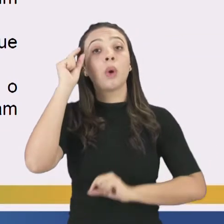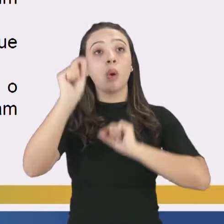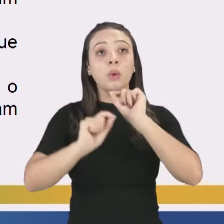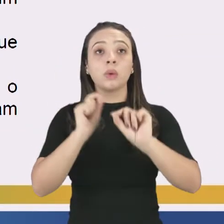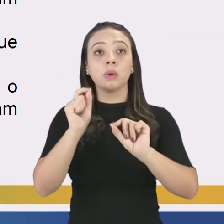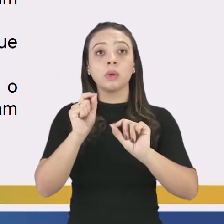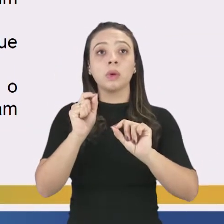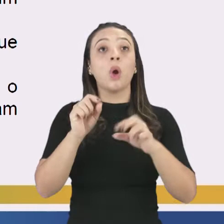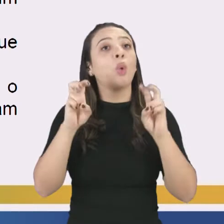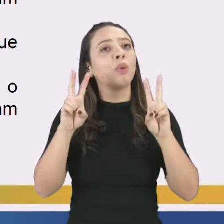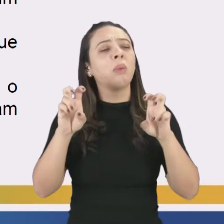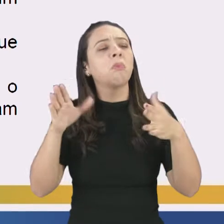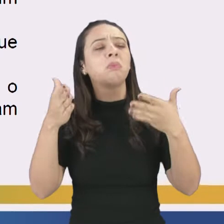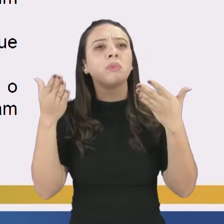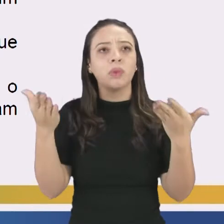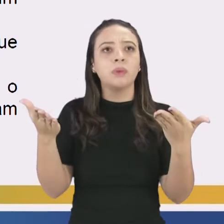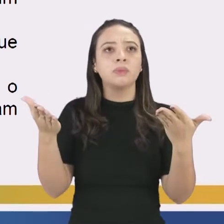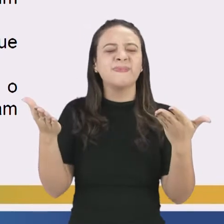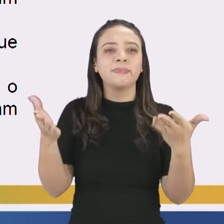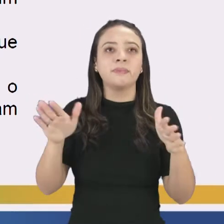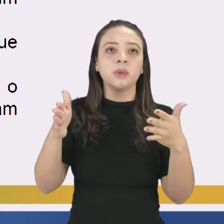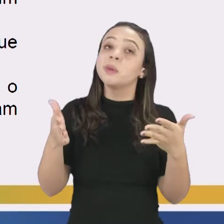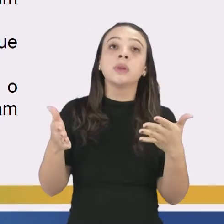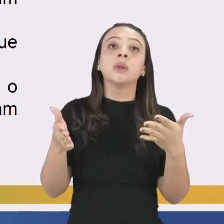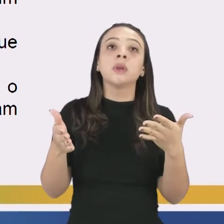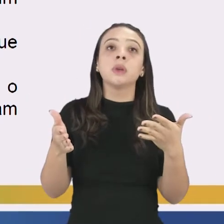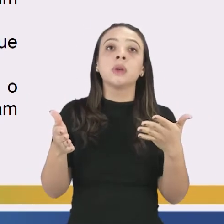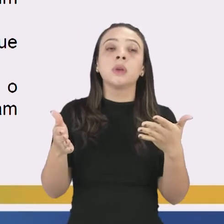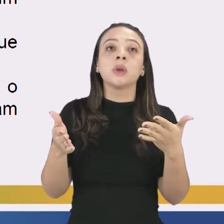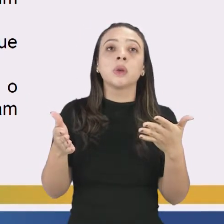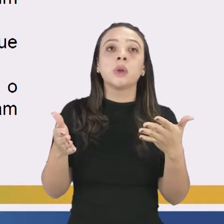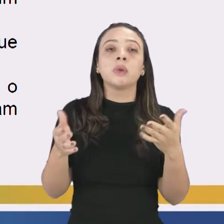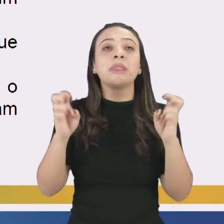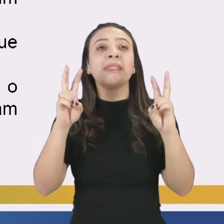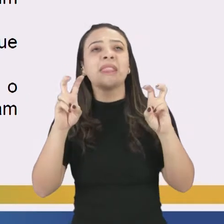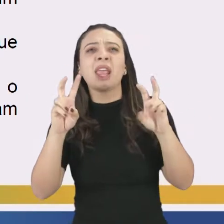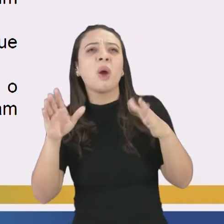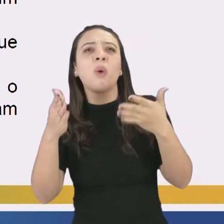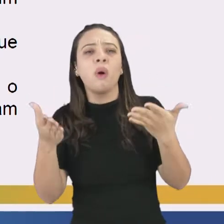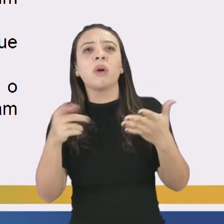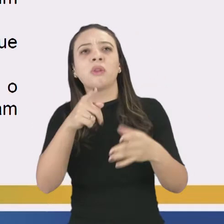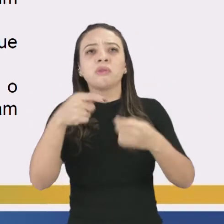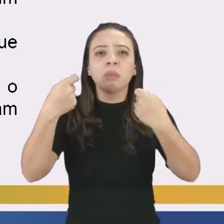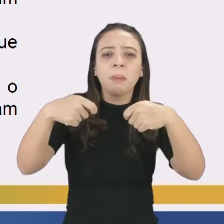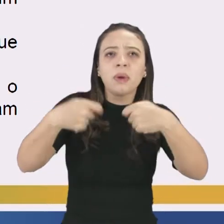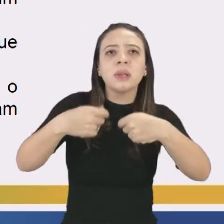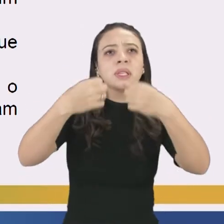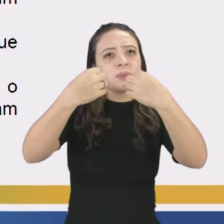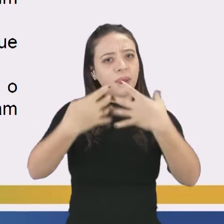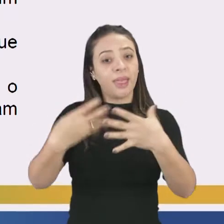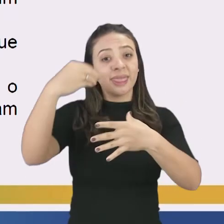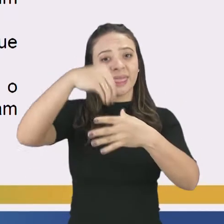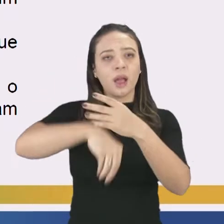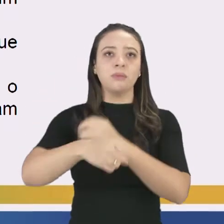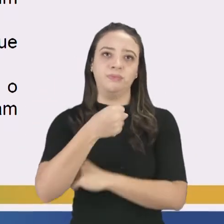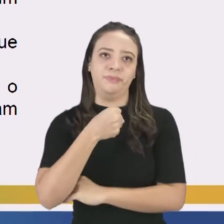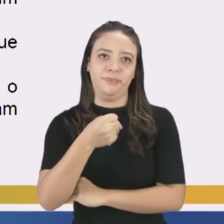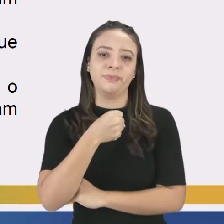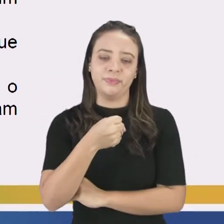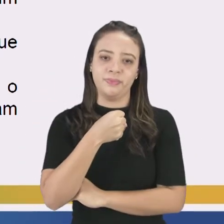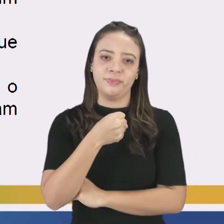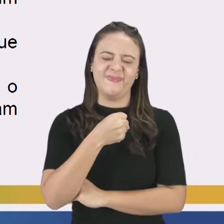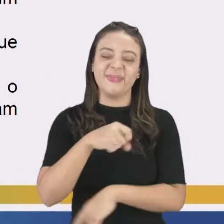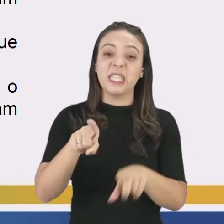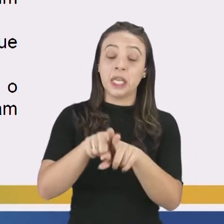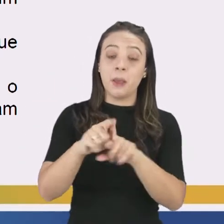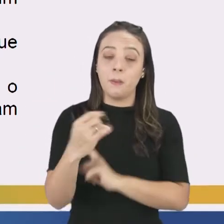em um tema. Ou seja, o conteúdo, o assunto que você vai abordar dentro daquela entrevista. Outro